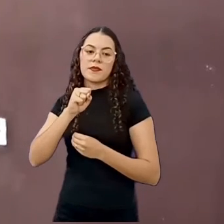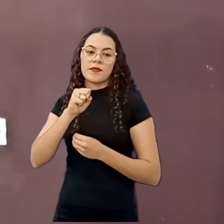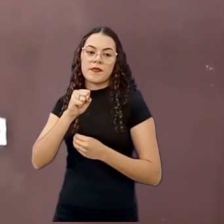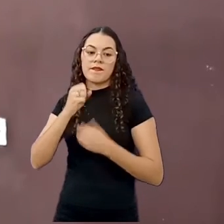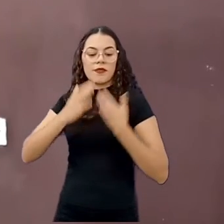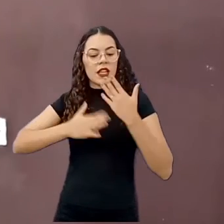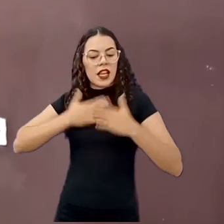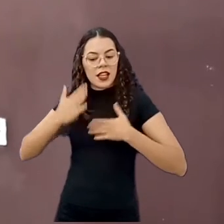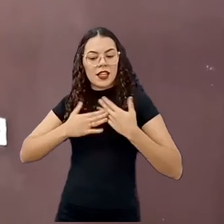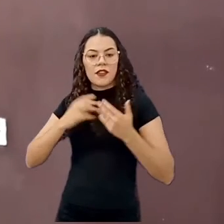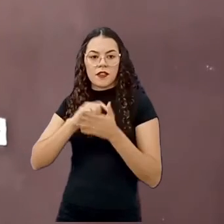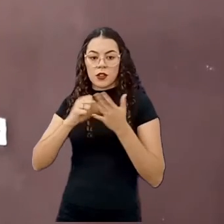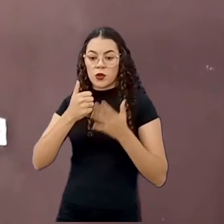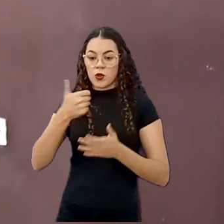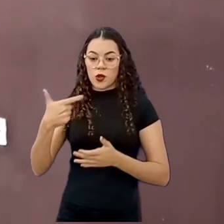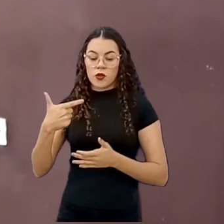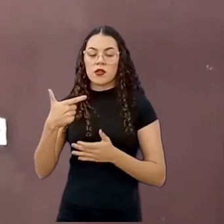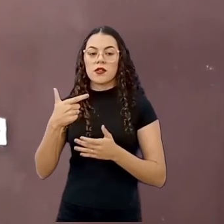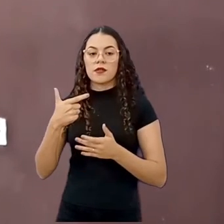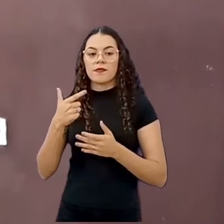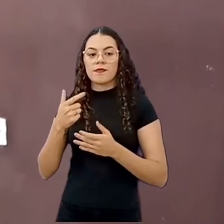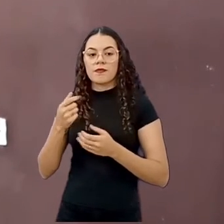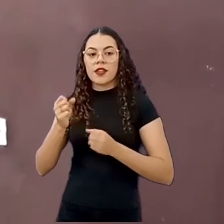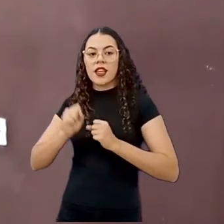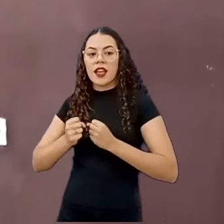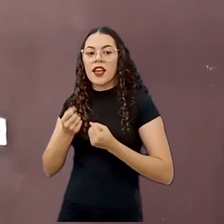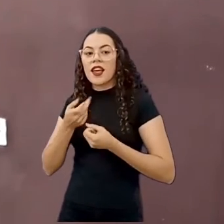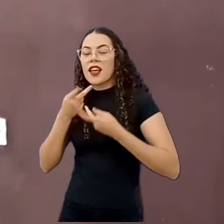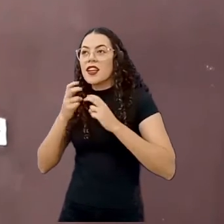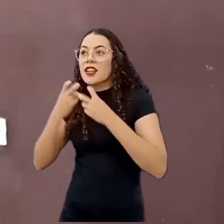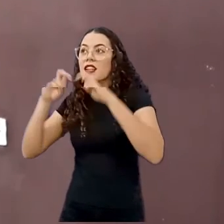Com alegria, versículo 12, dando graças ao Pai,